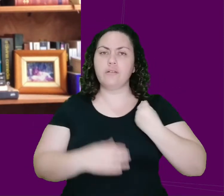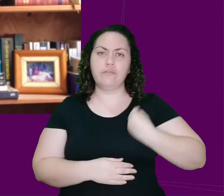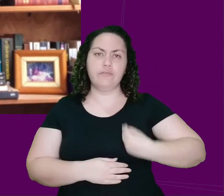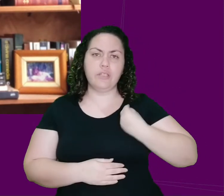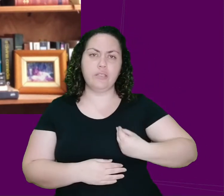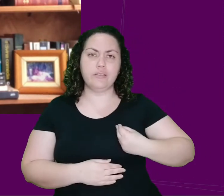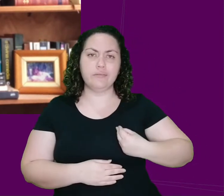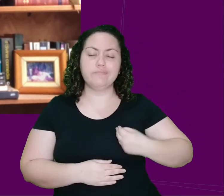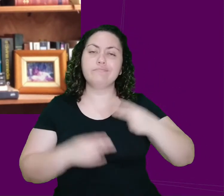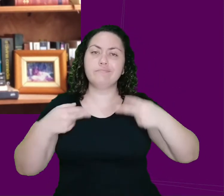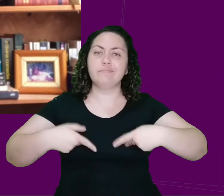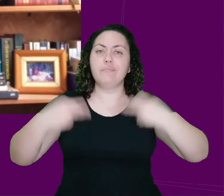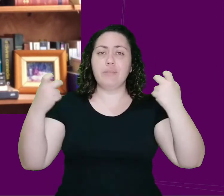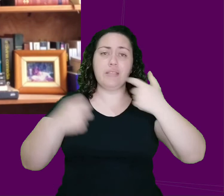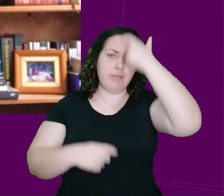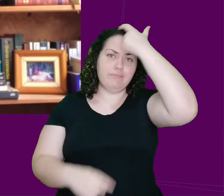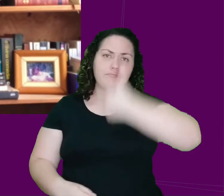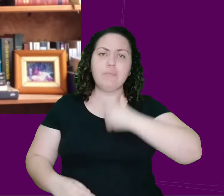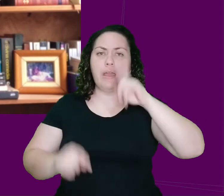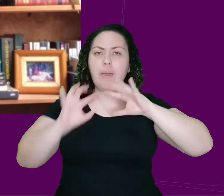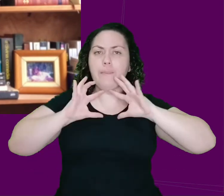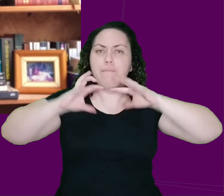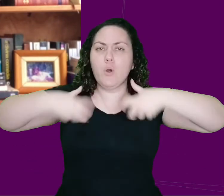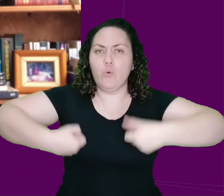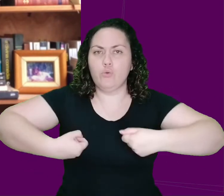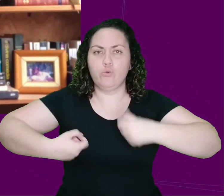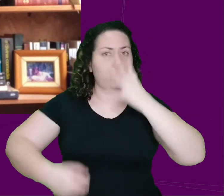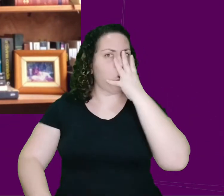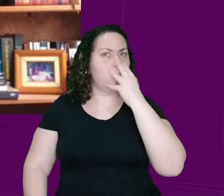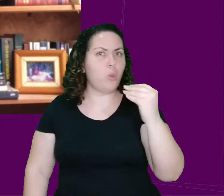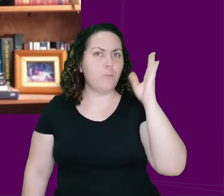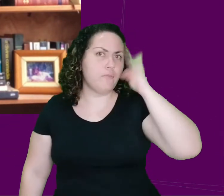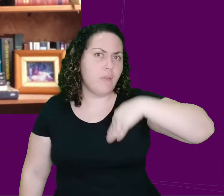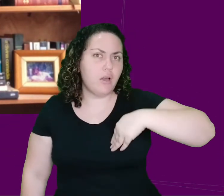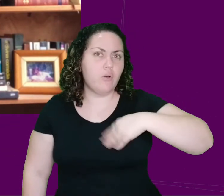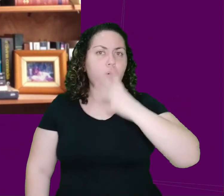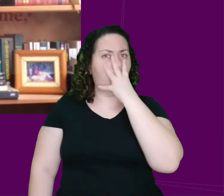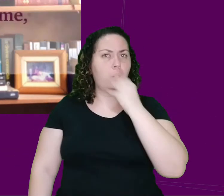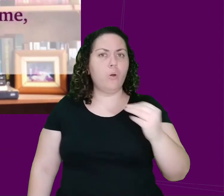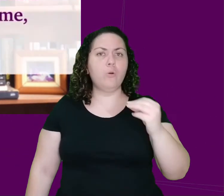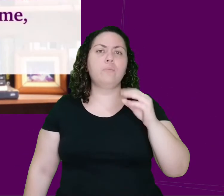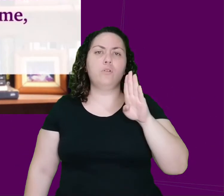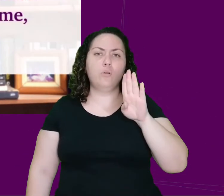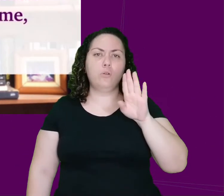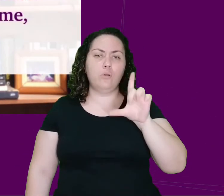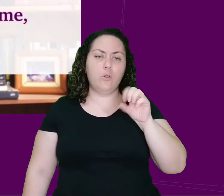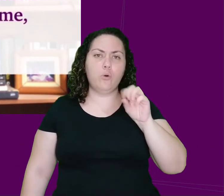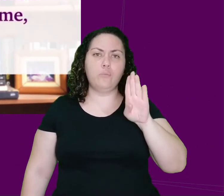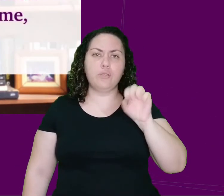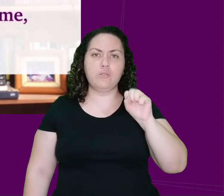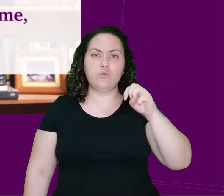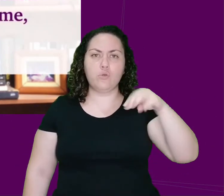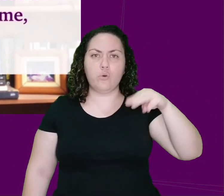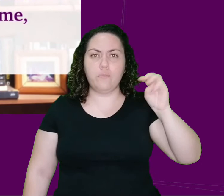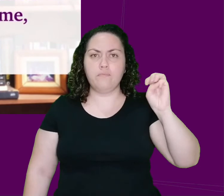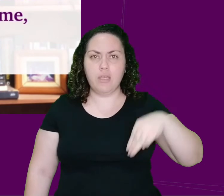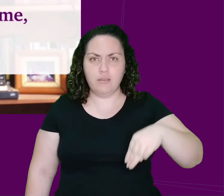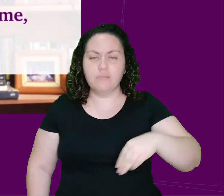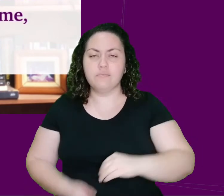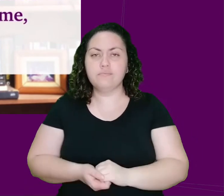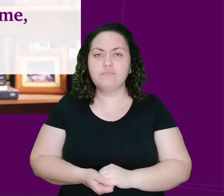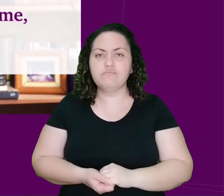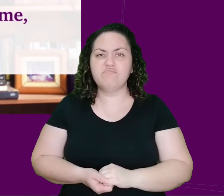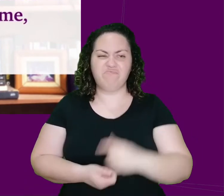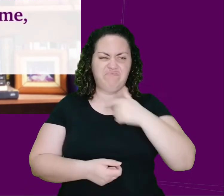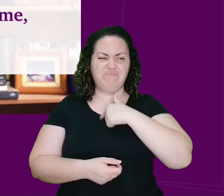vida e conclui que é uma espécie de monstro, um lobisomem, um lobo mau. Sou um aleijado. Devo ter um